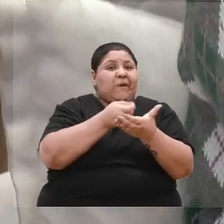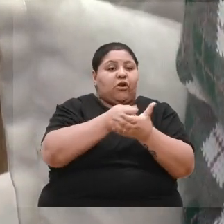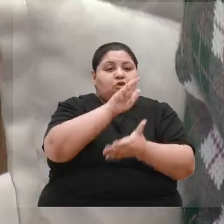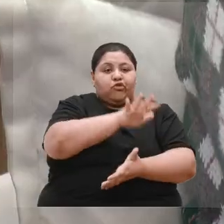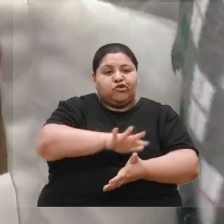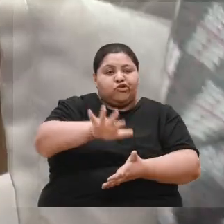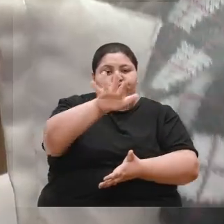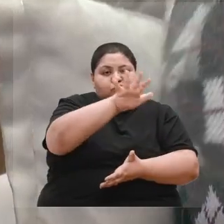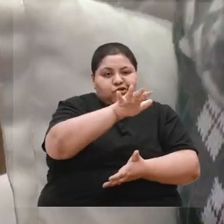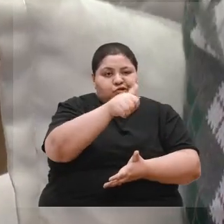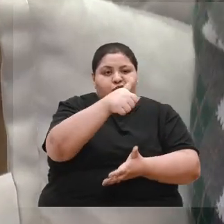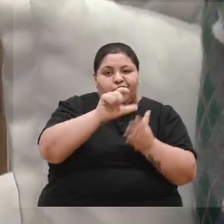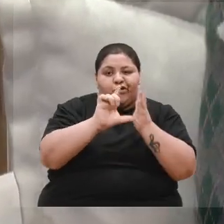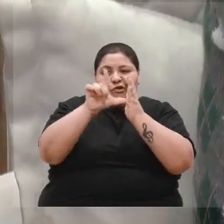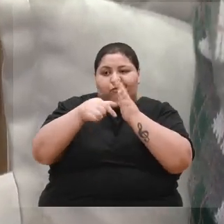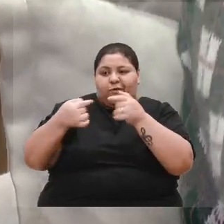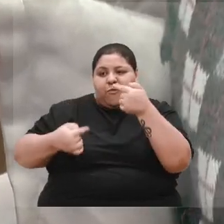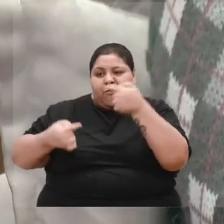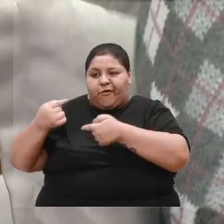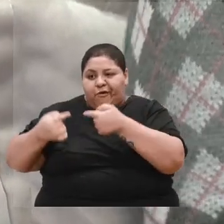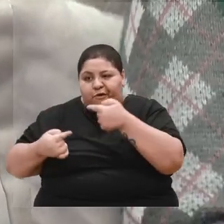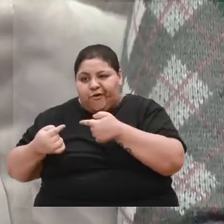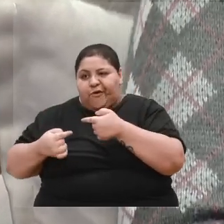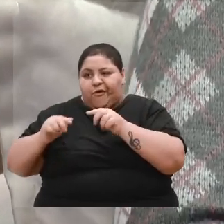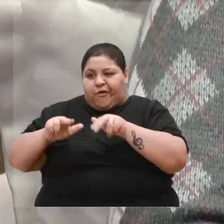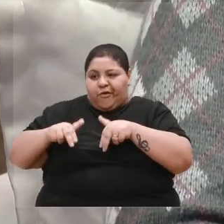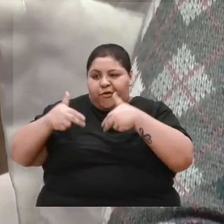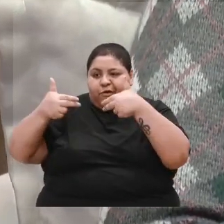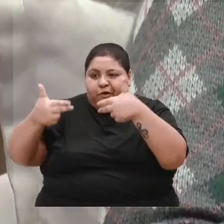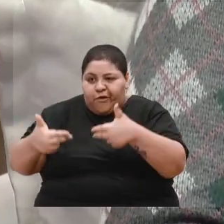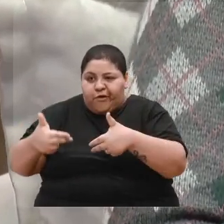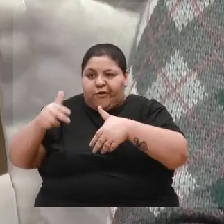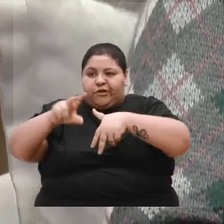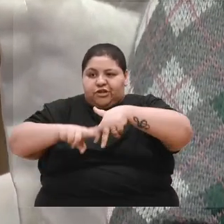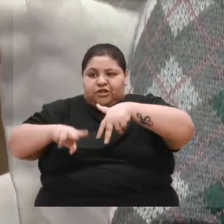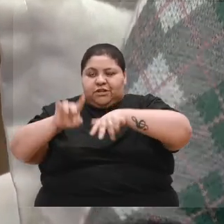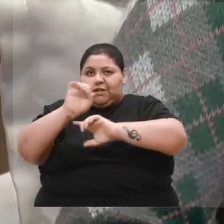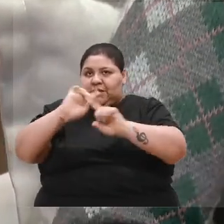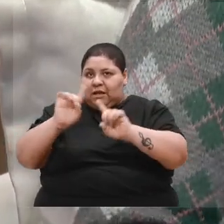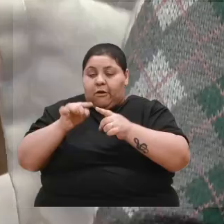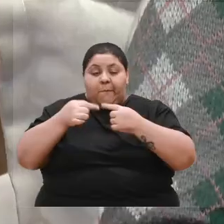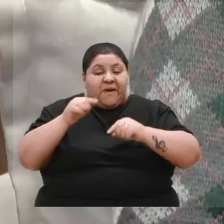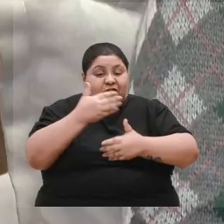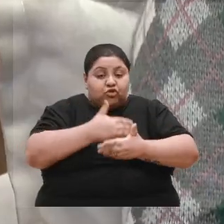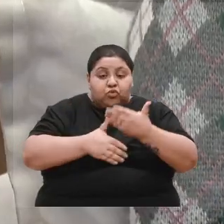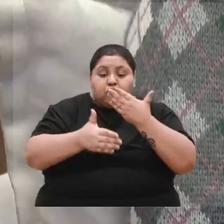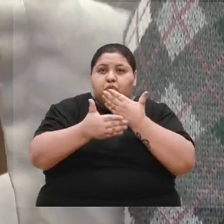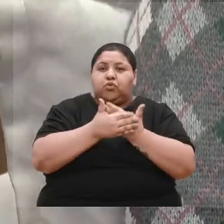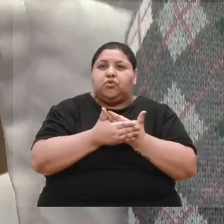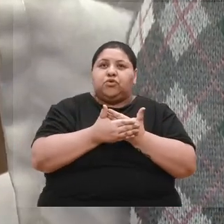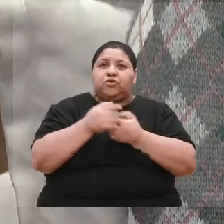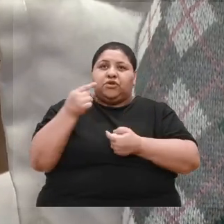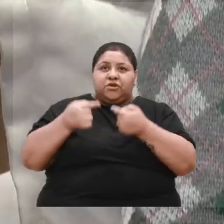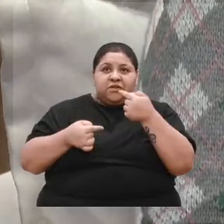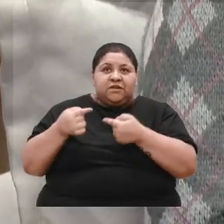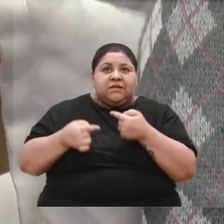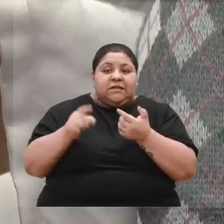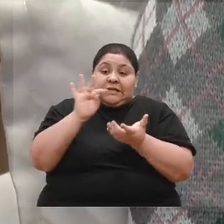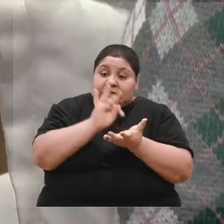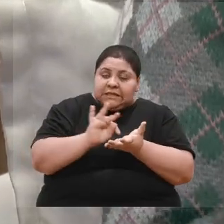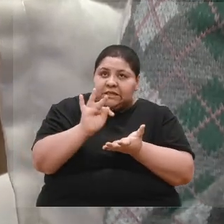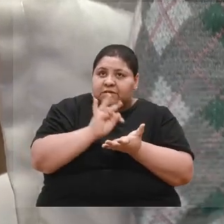luta geral primeiro para depois discutir a questão da etnia, de gênero e tal. Mas foi tudo